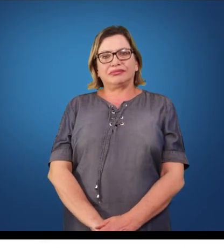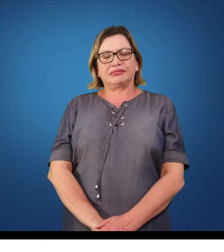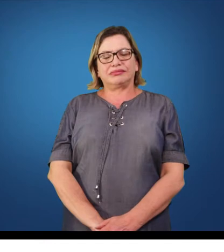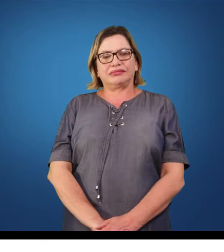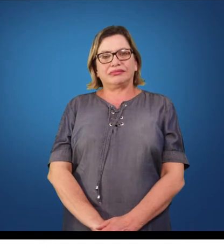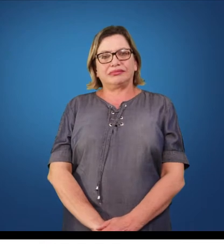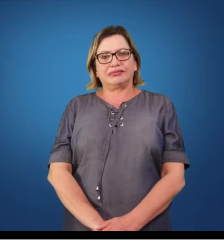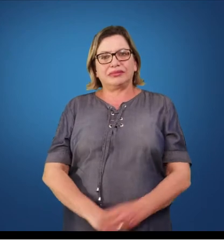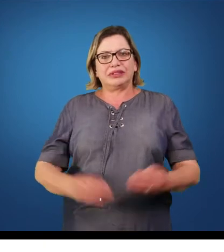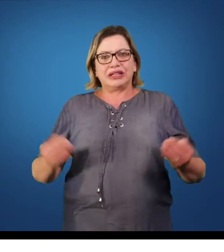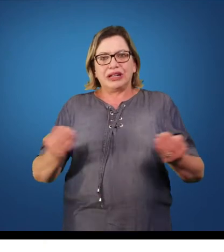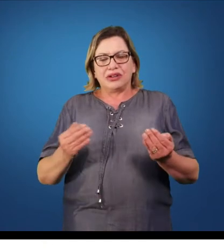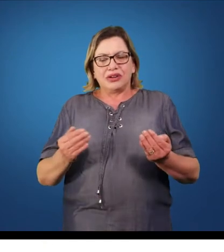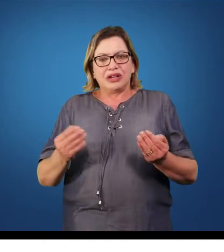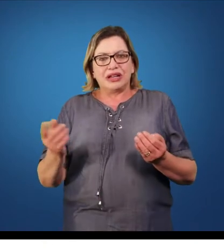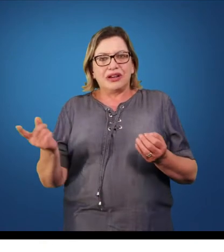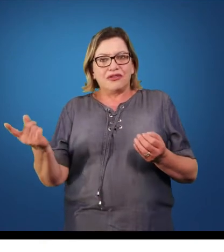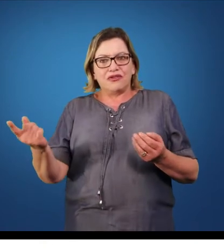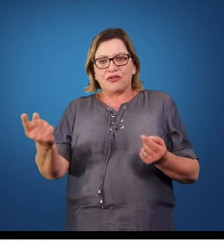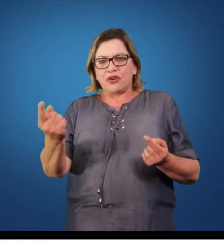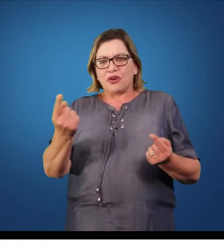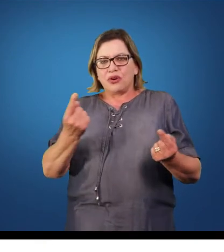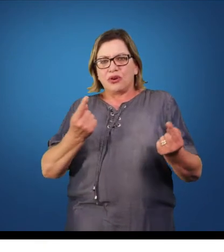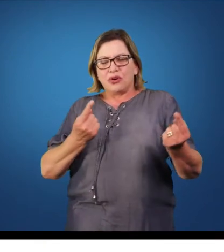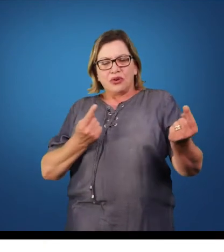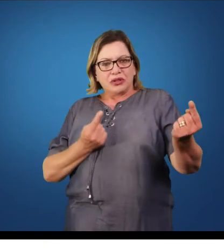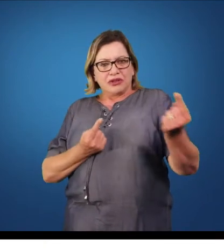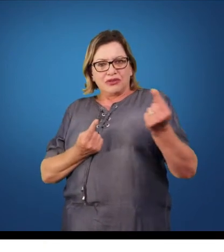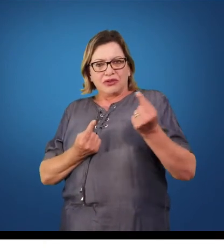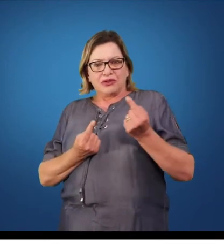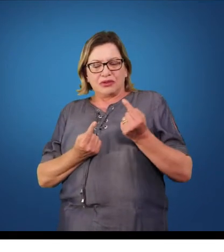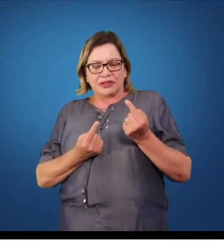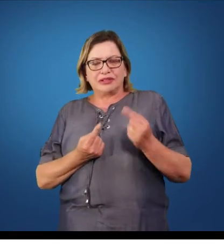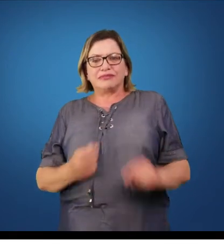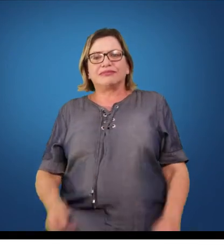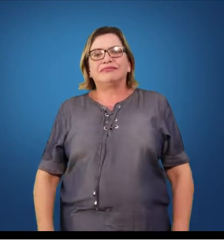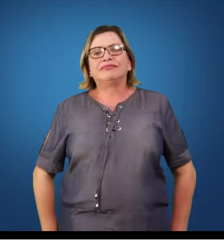Tá, agora volta. Volta, vai.